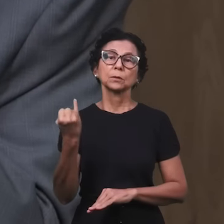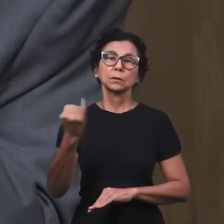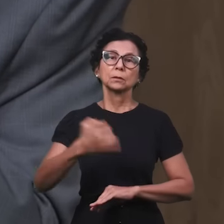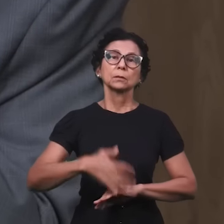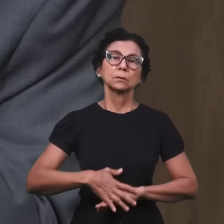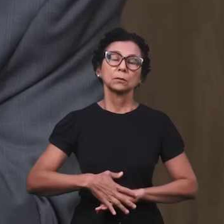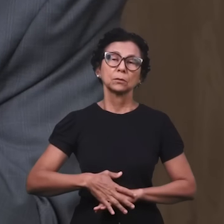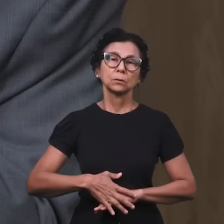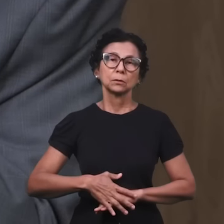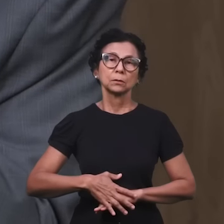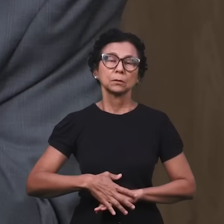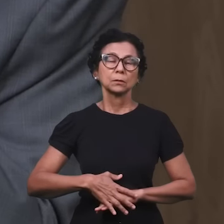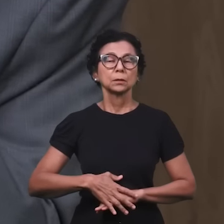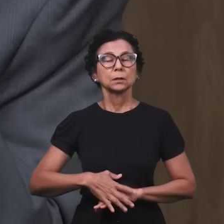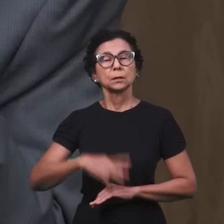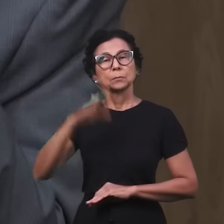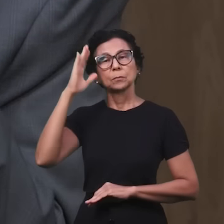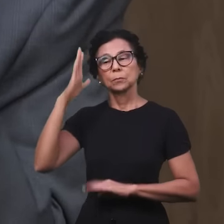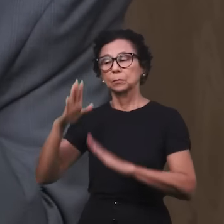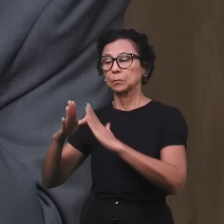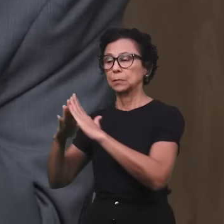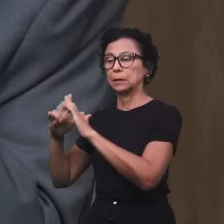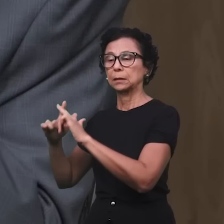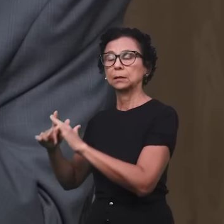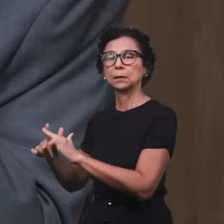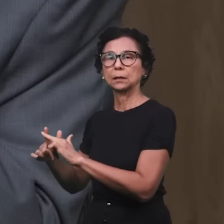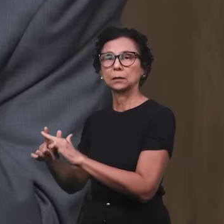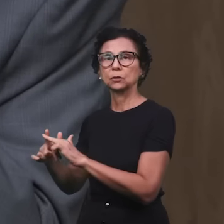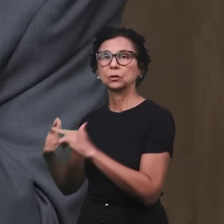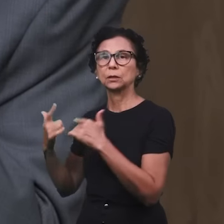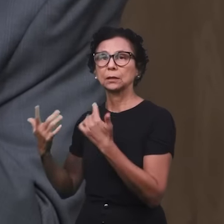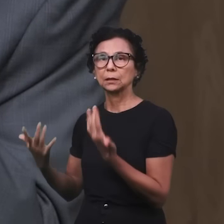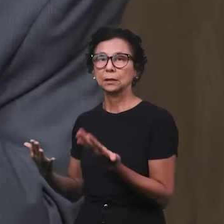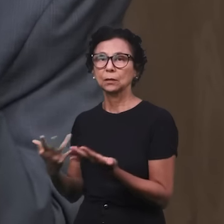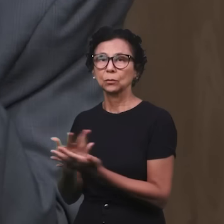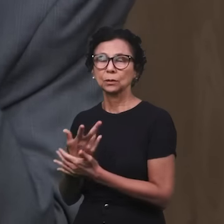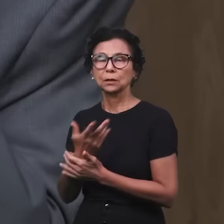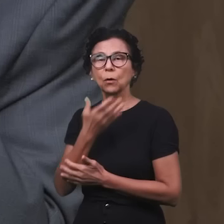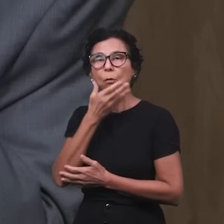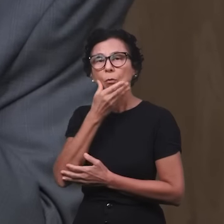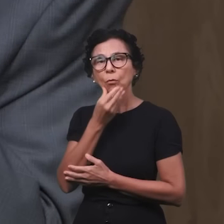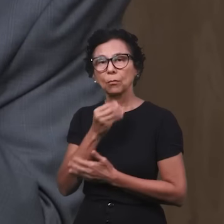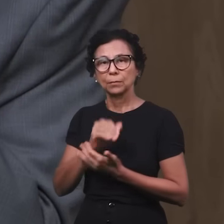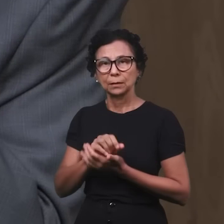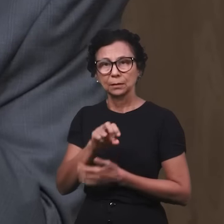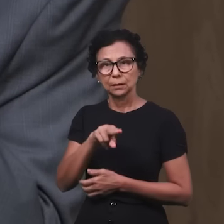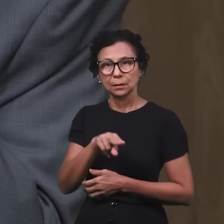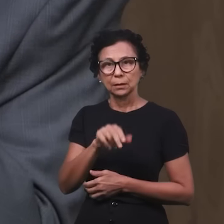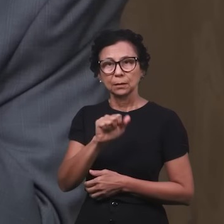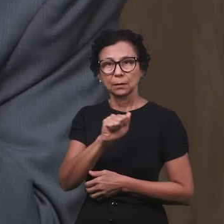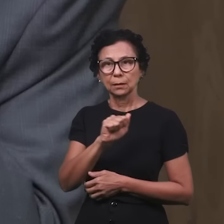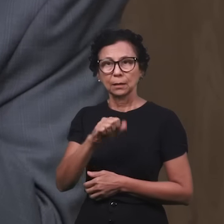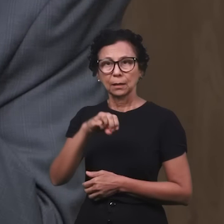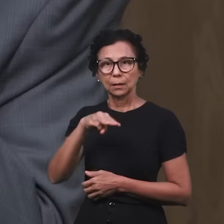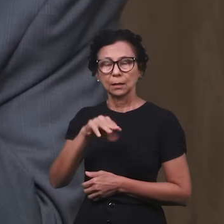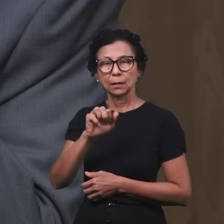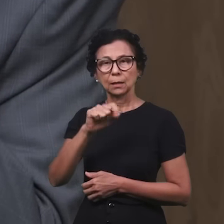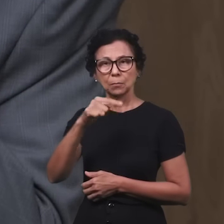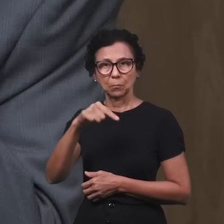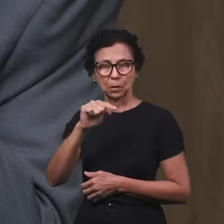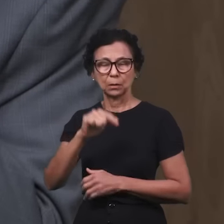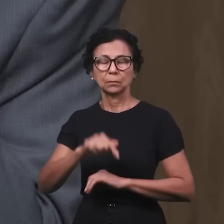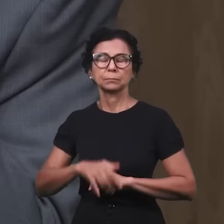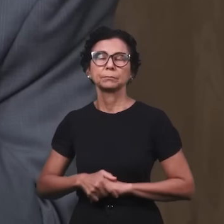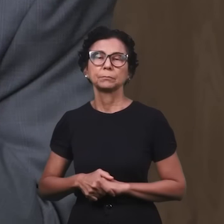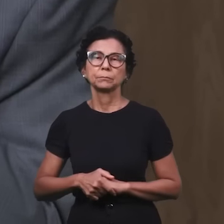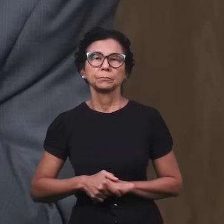principalmente para a igreja, que foi a experiência da cura de Naamã. Eu queria que você